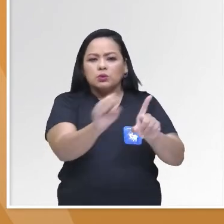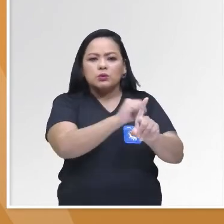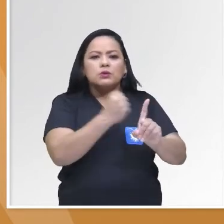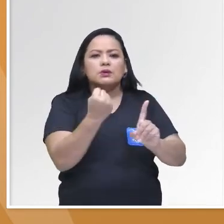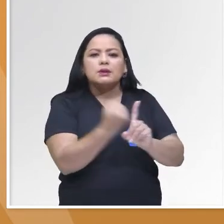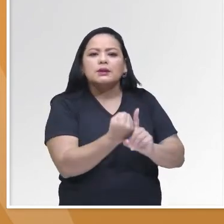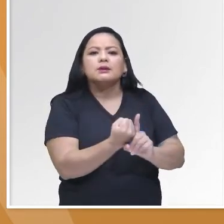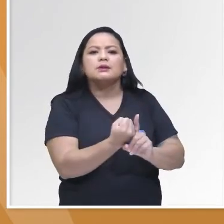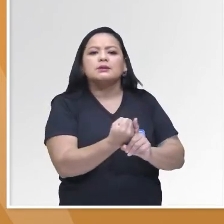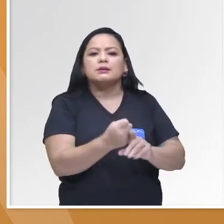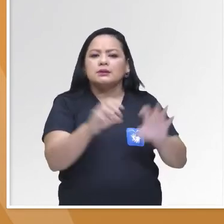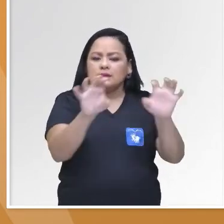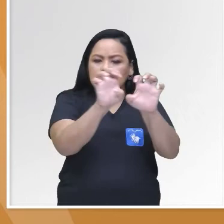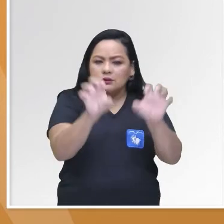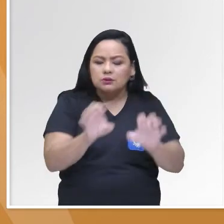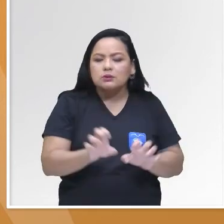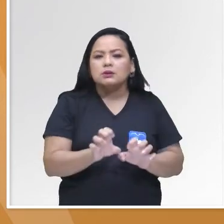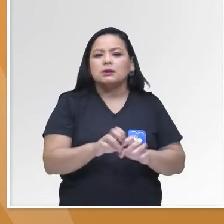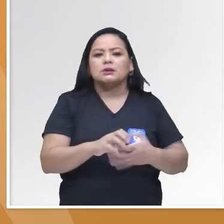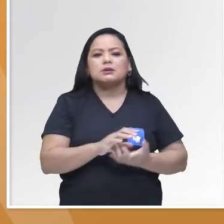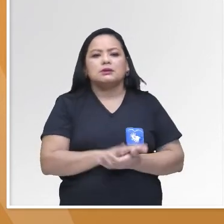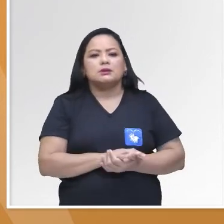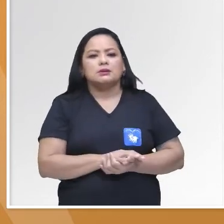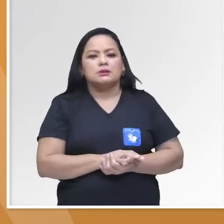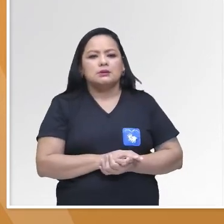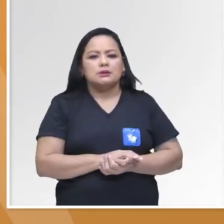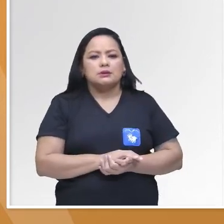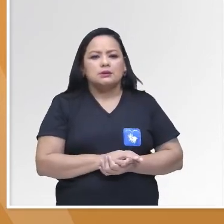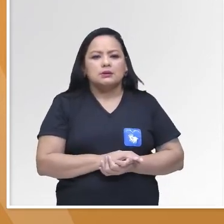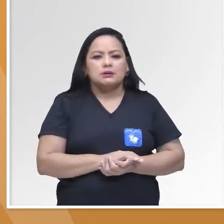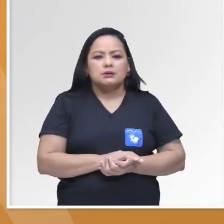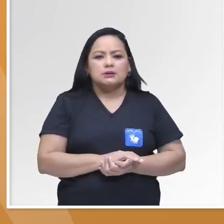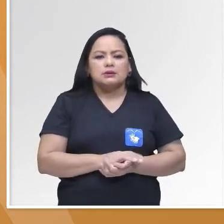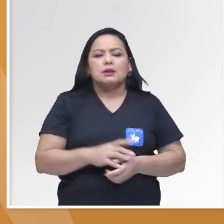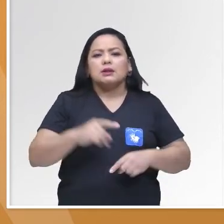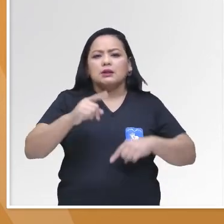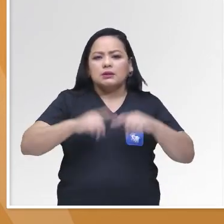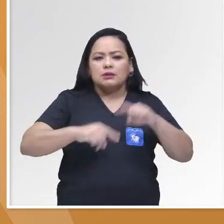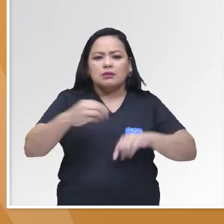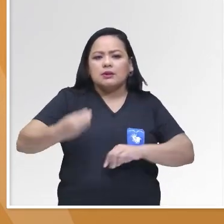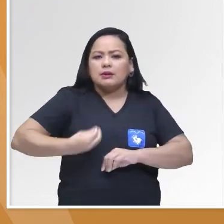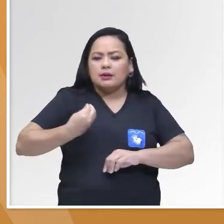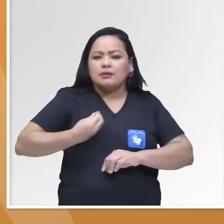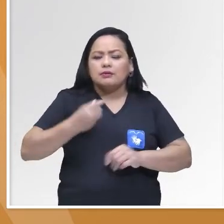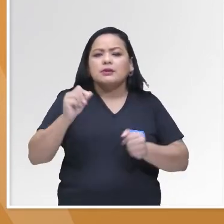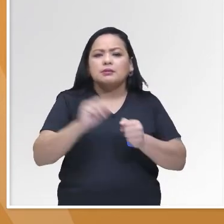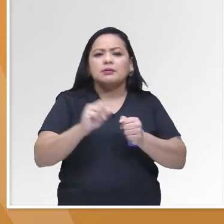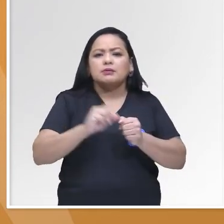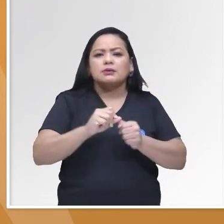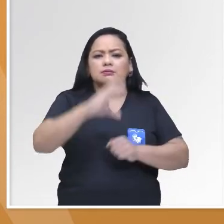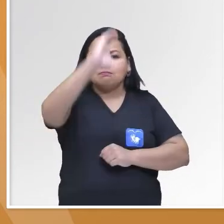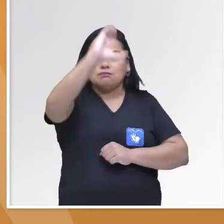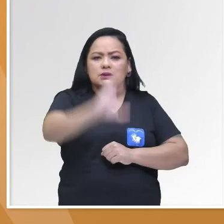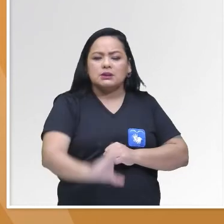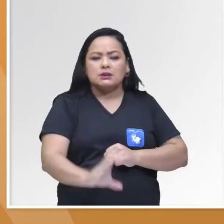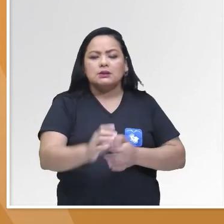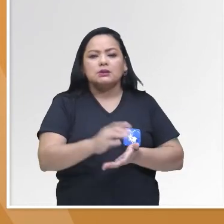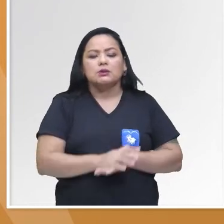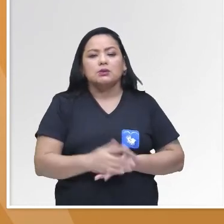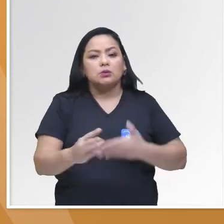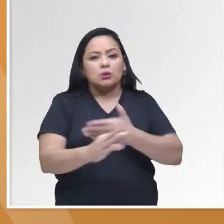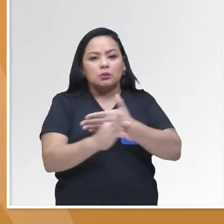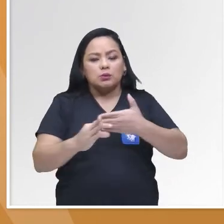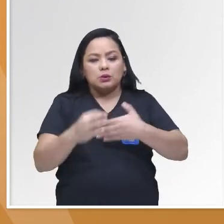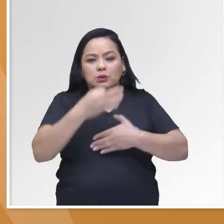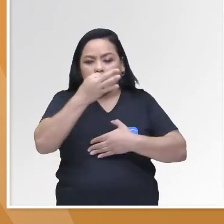sociais, estruturais e materiais para exercê-la. Para este autor,